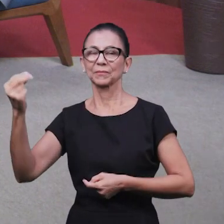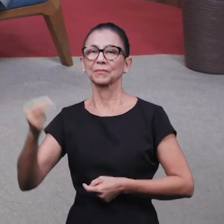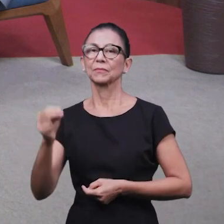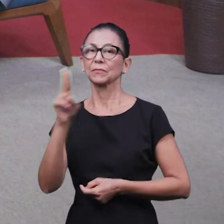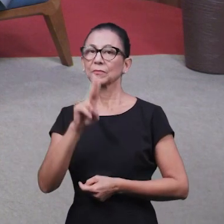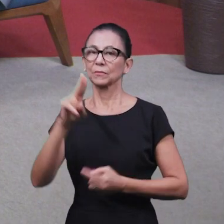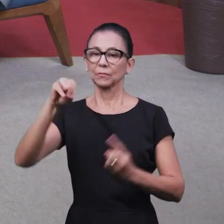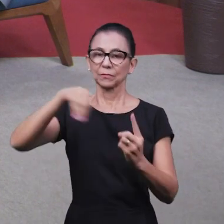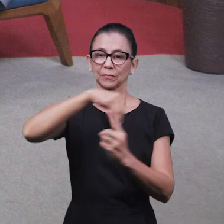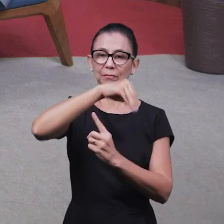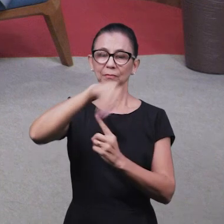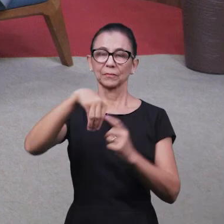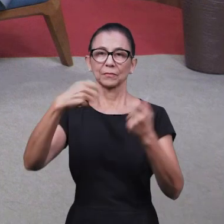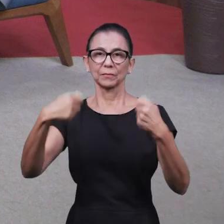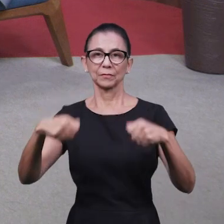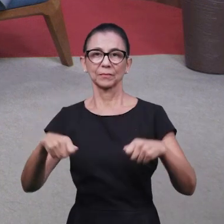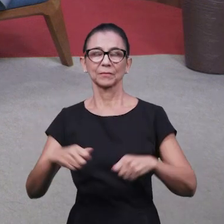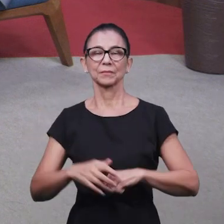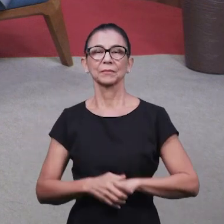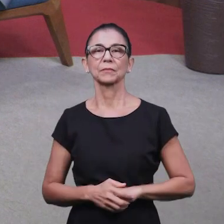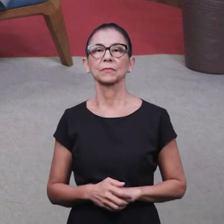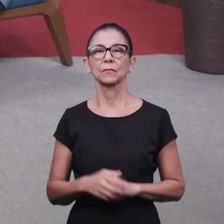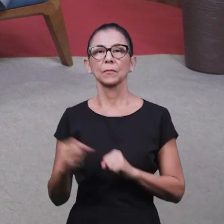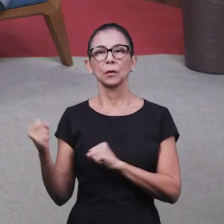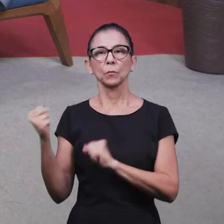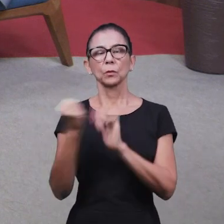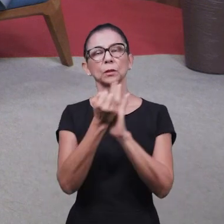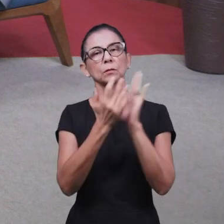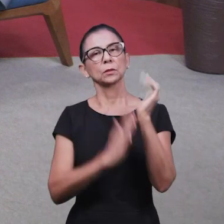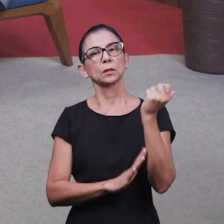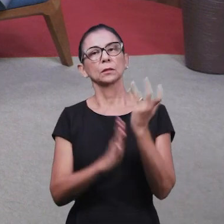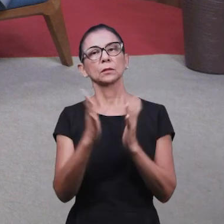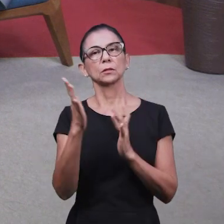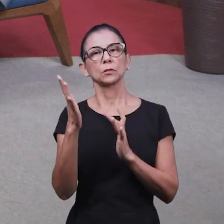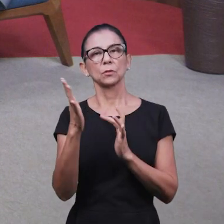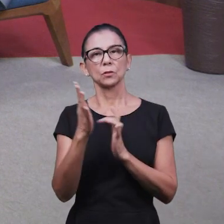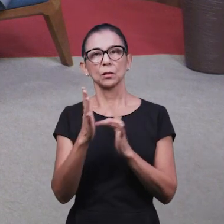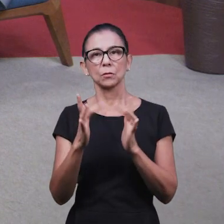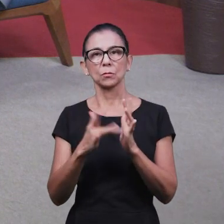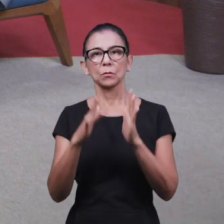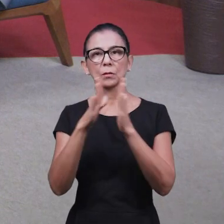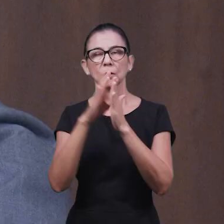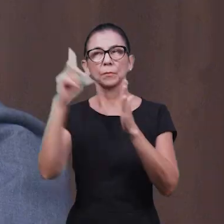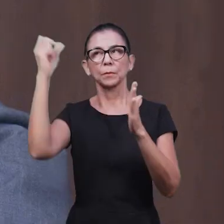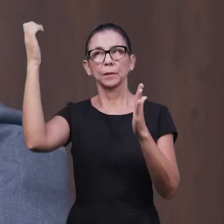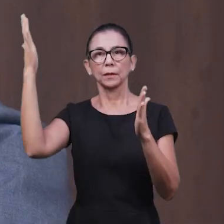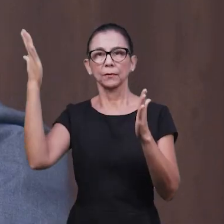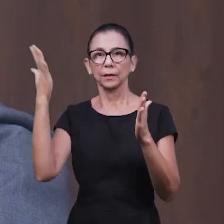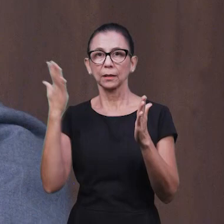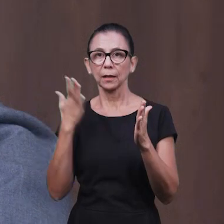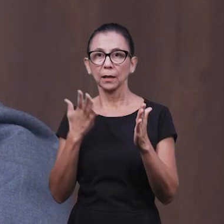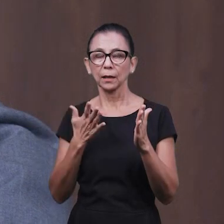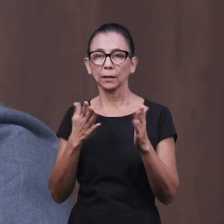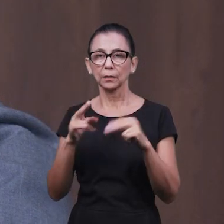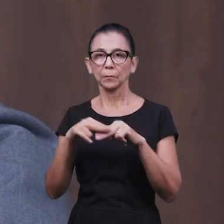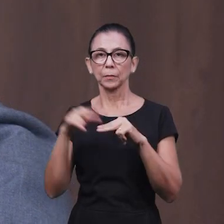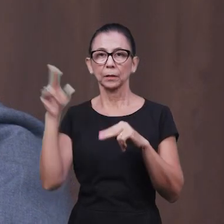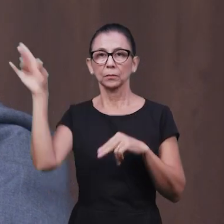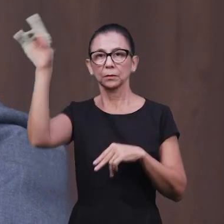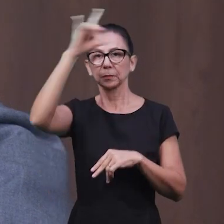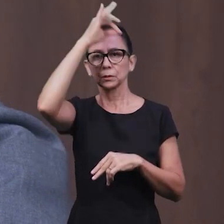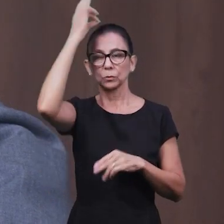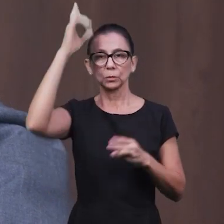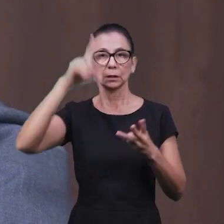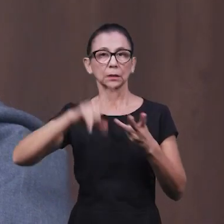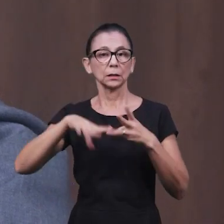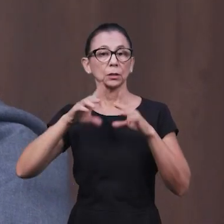armas necessárias, né? O poder da palavra, o poder do sangue de Jesus, a palavra revelada pelo Espírito Santo, a doutrina nessa última